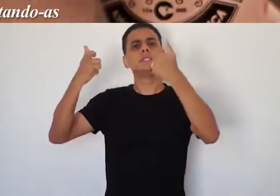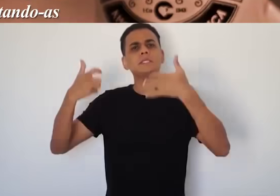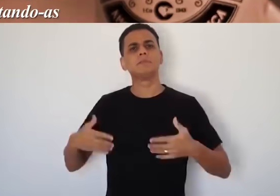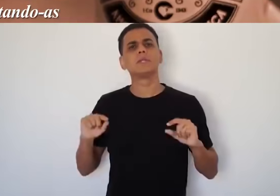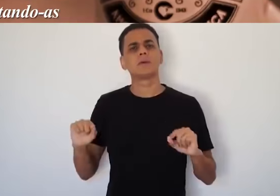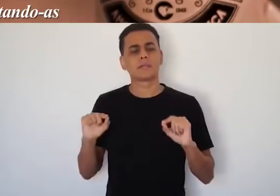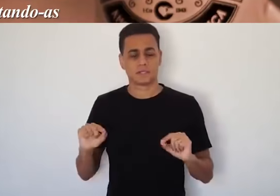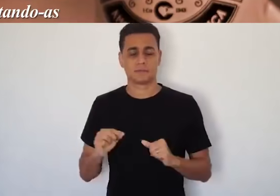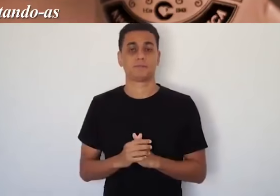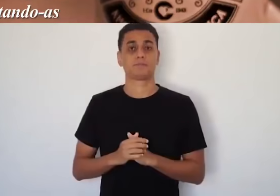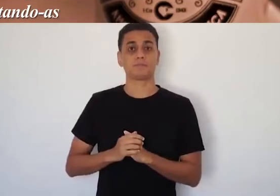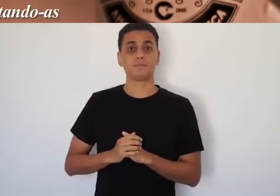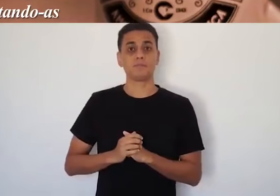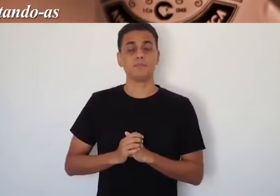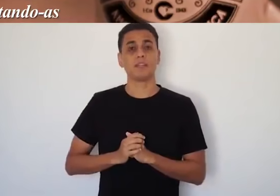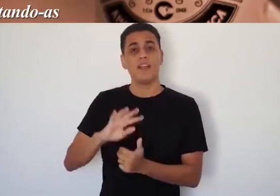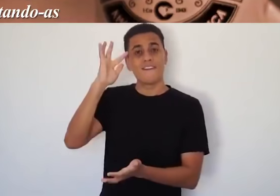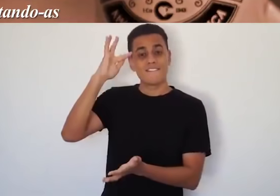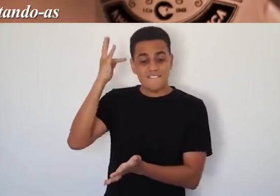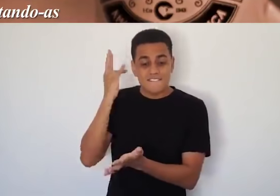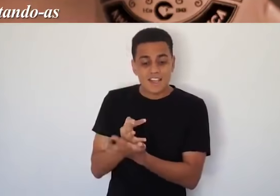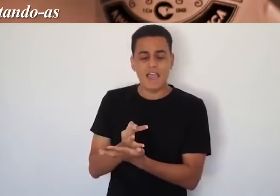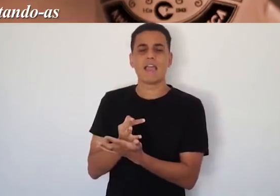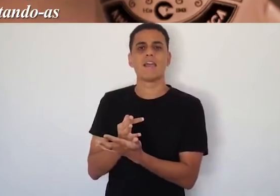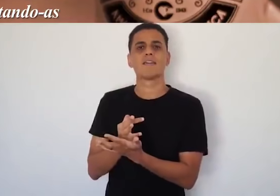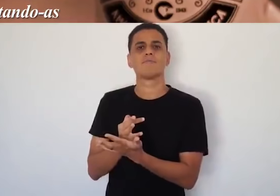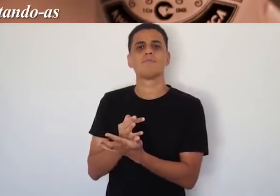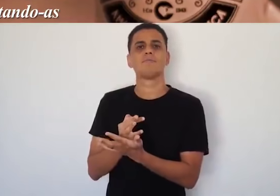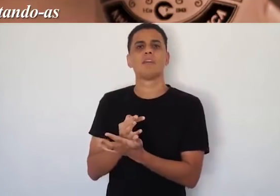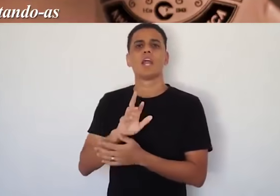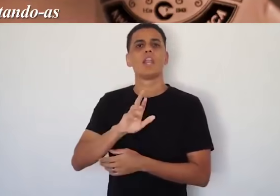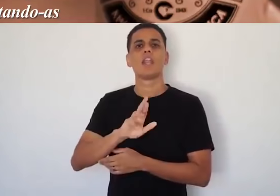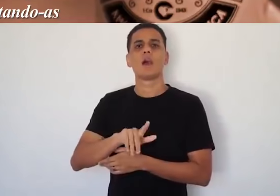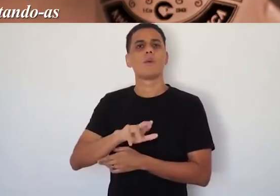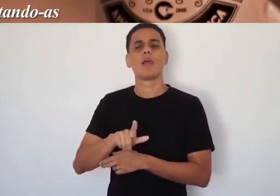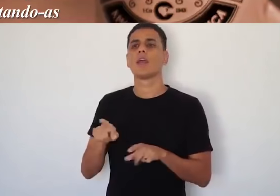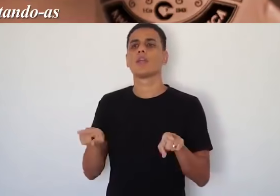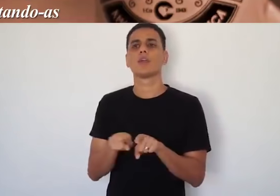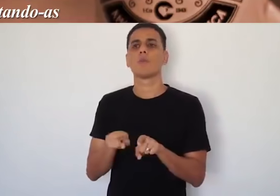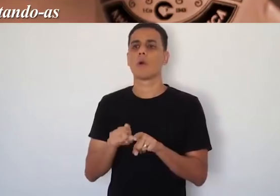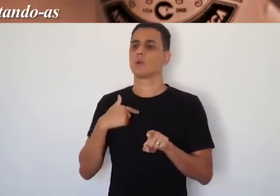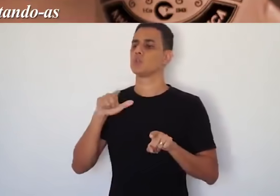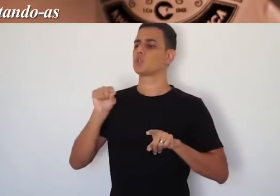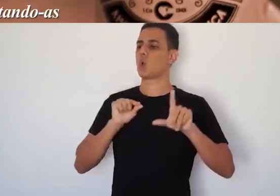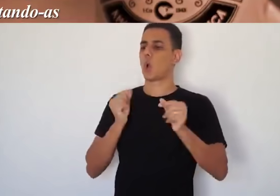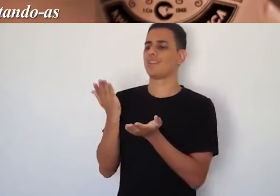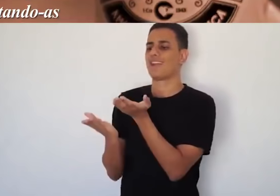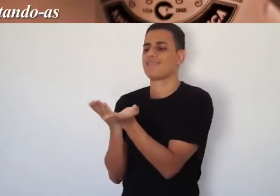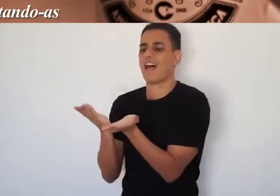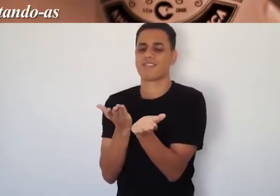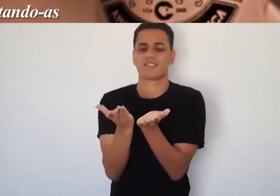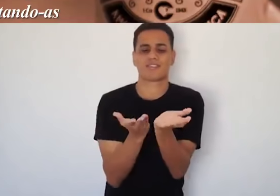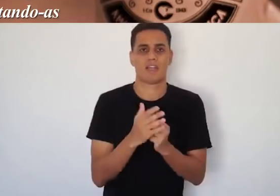como crentes em nosso glorioso Senhor Jesus Cristo, não faça diferença entre as pessoas, tratando-as